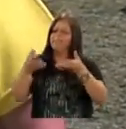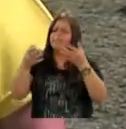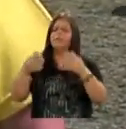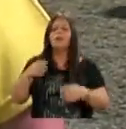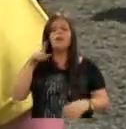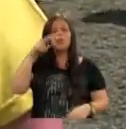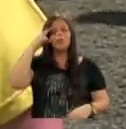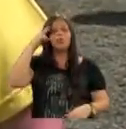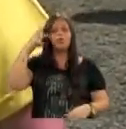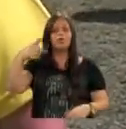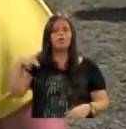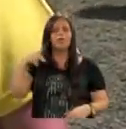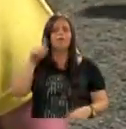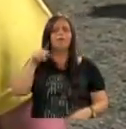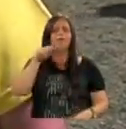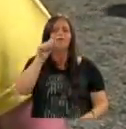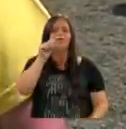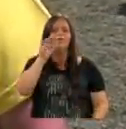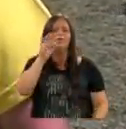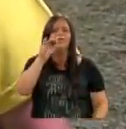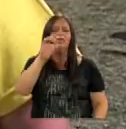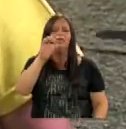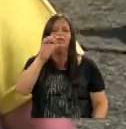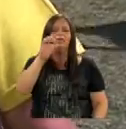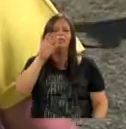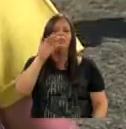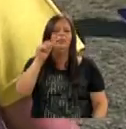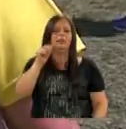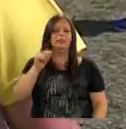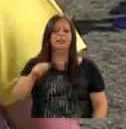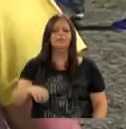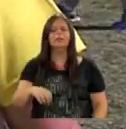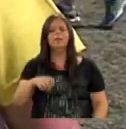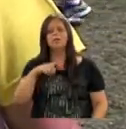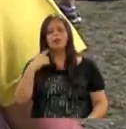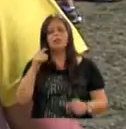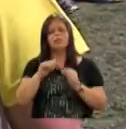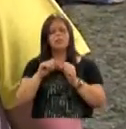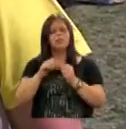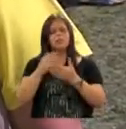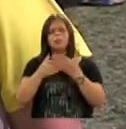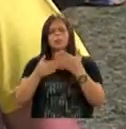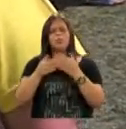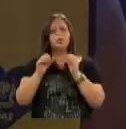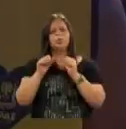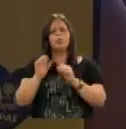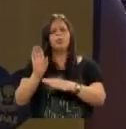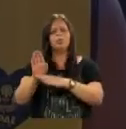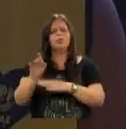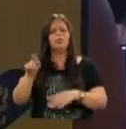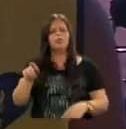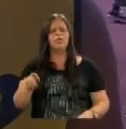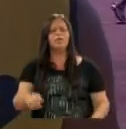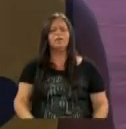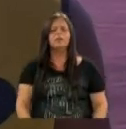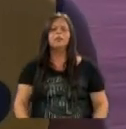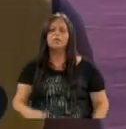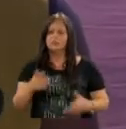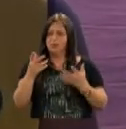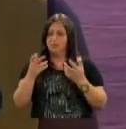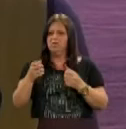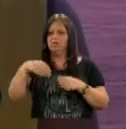sonho deles é um atleta então gente faz o que pode pôr ele é tudo que eu puder fazer por ele eu vou fazer lá pretende para outras